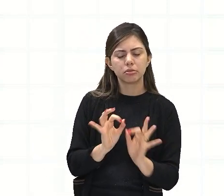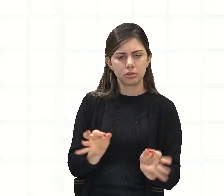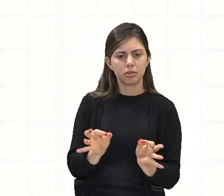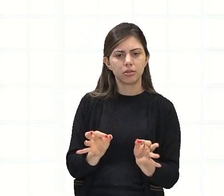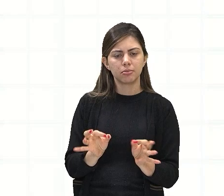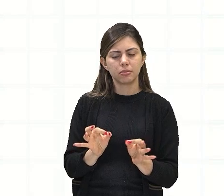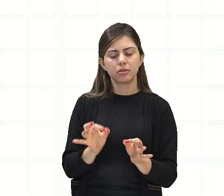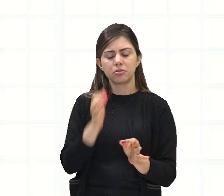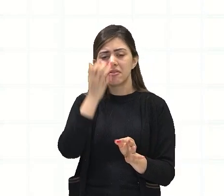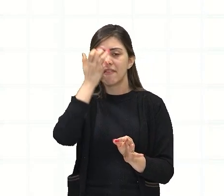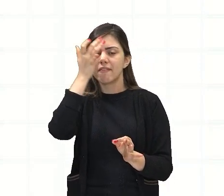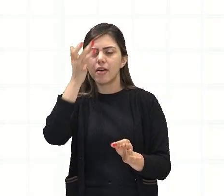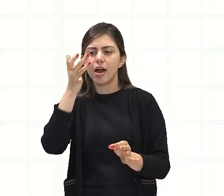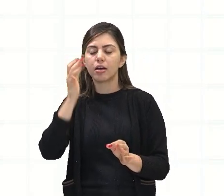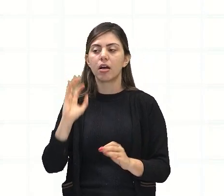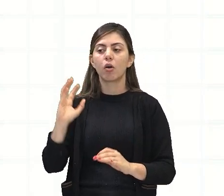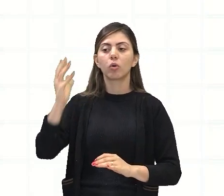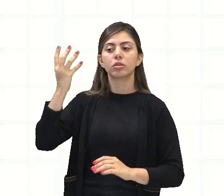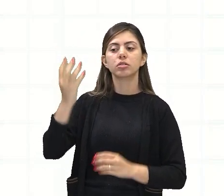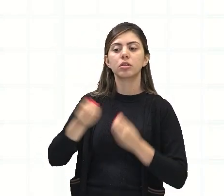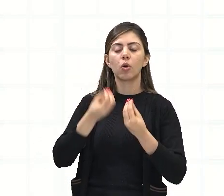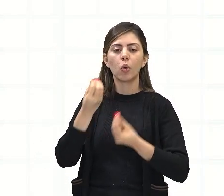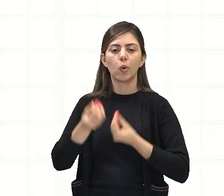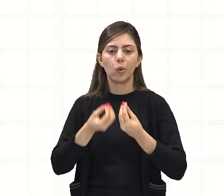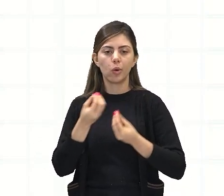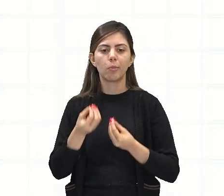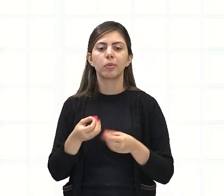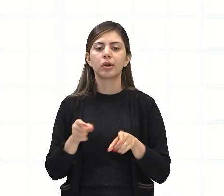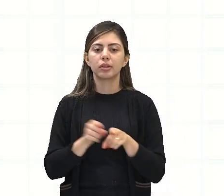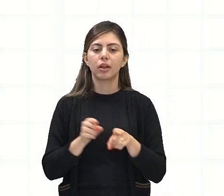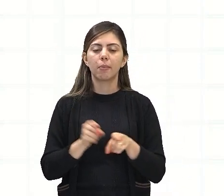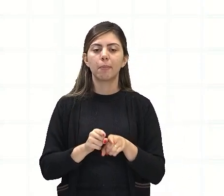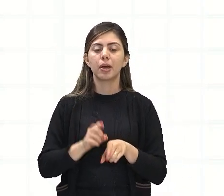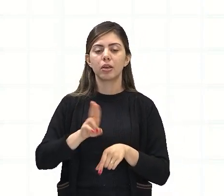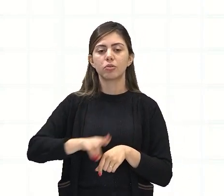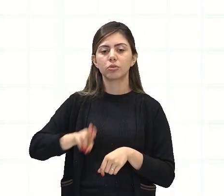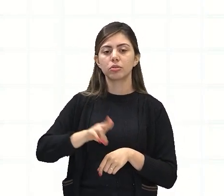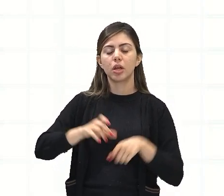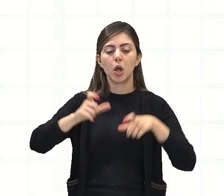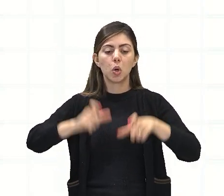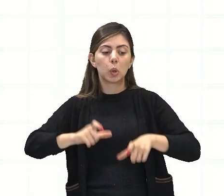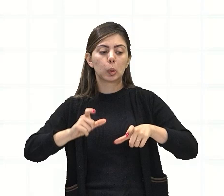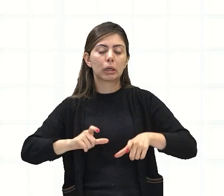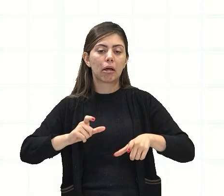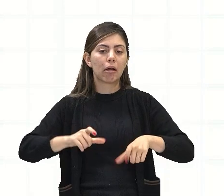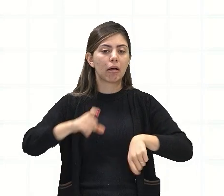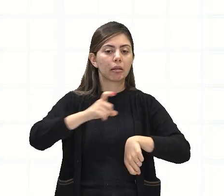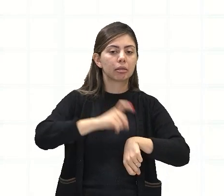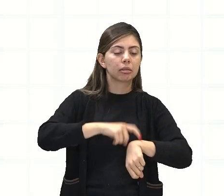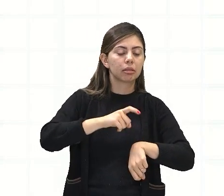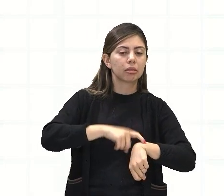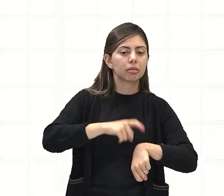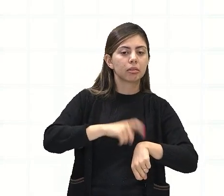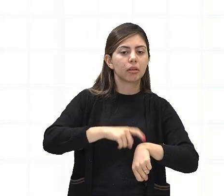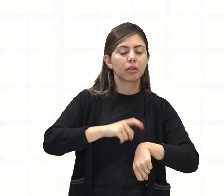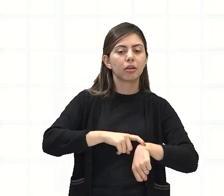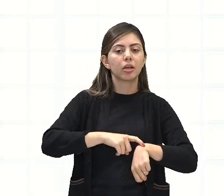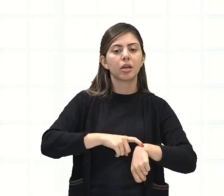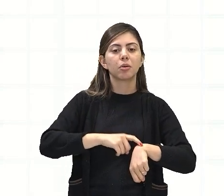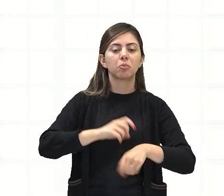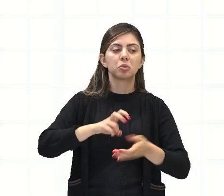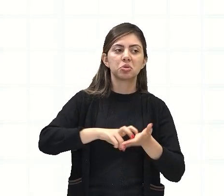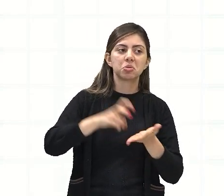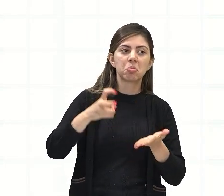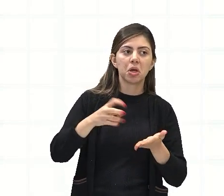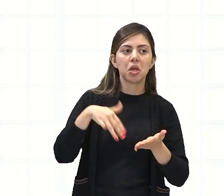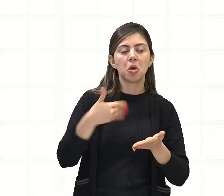situando o fato, o acontecimento, o evento num determinado lugar, né, num tempo e